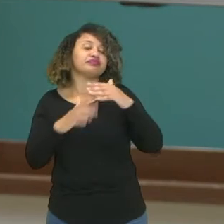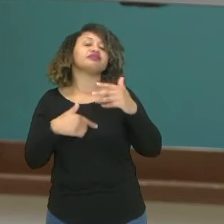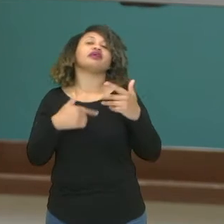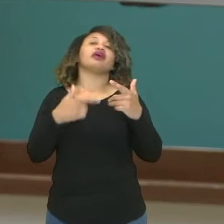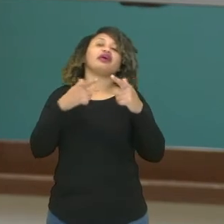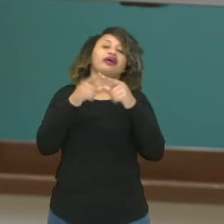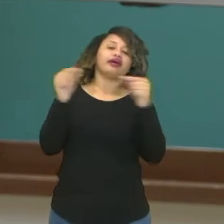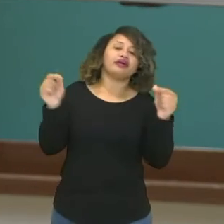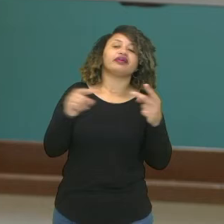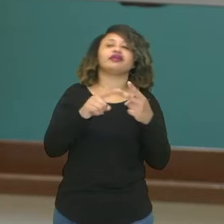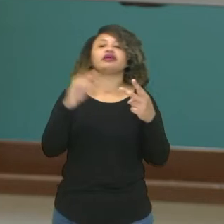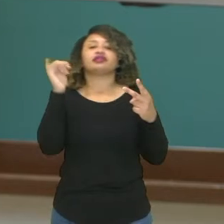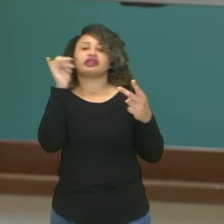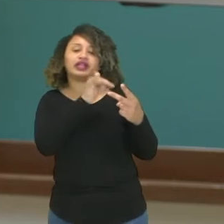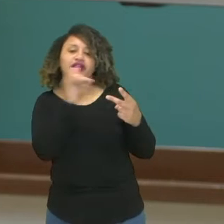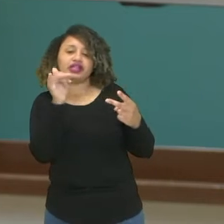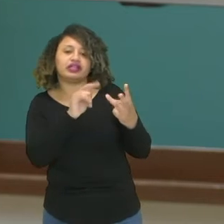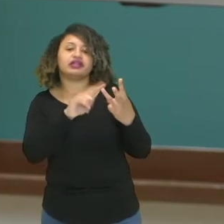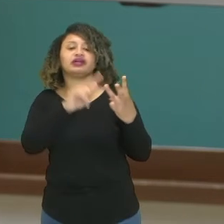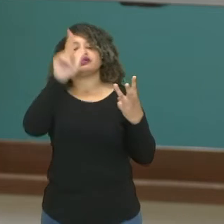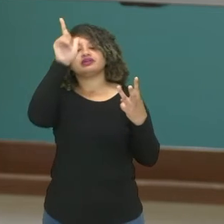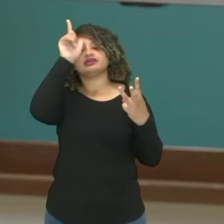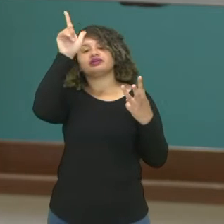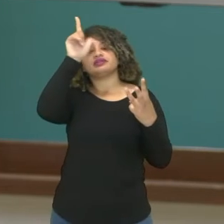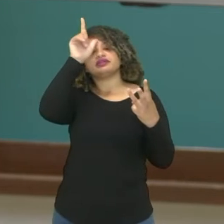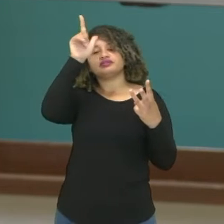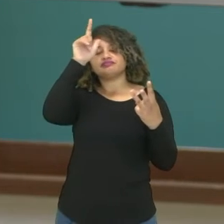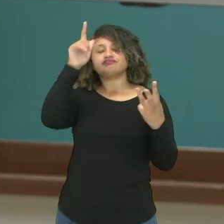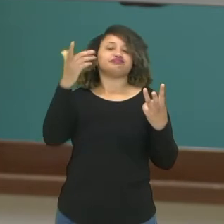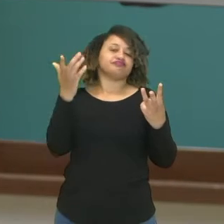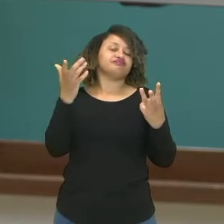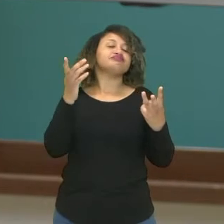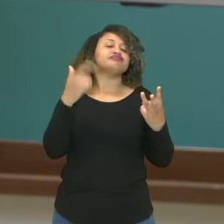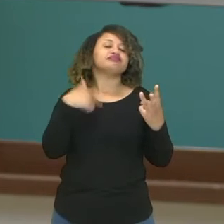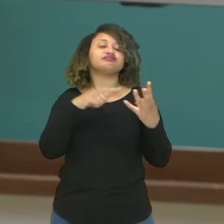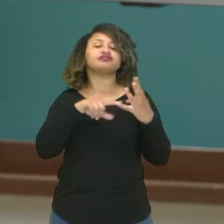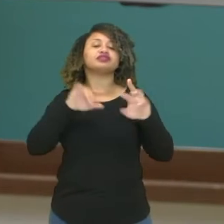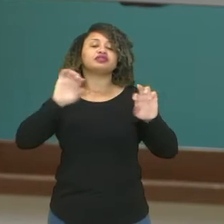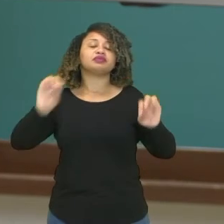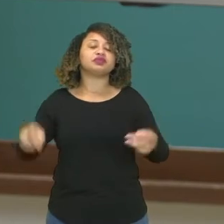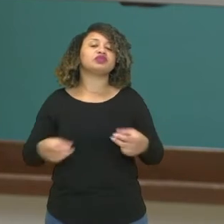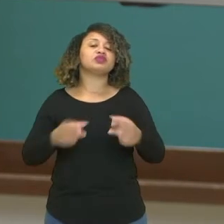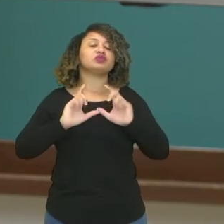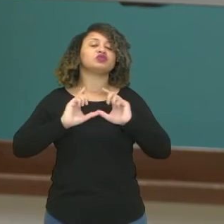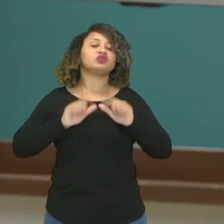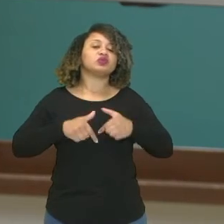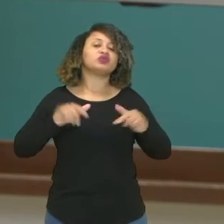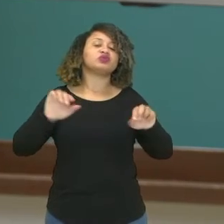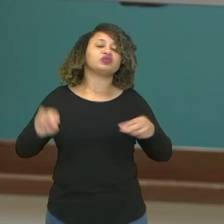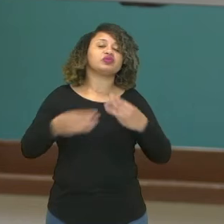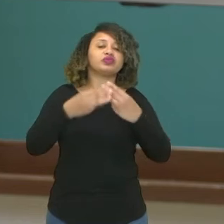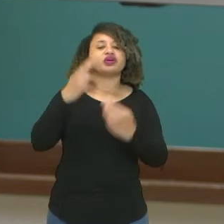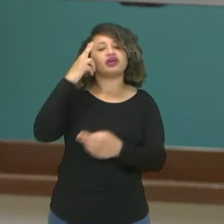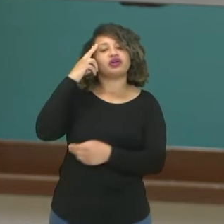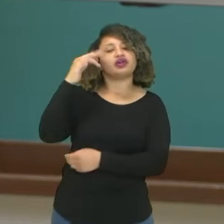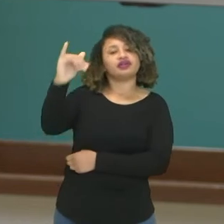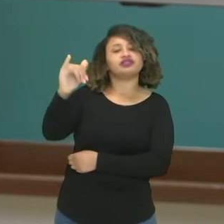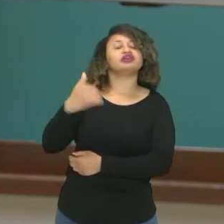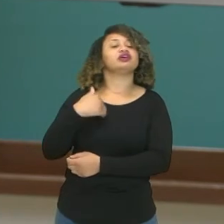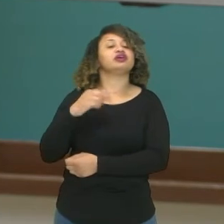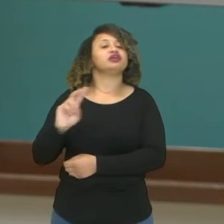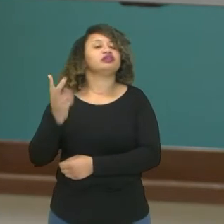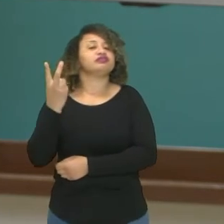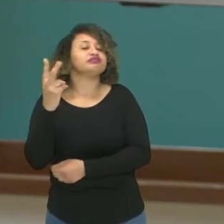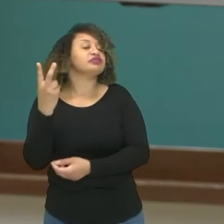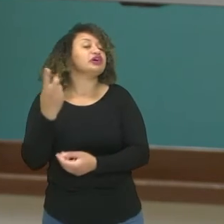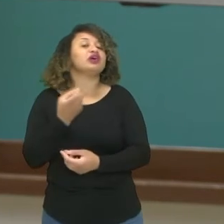japoneses, italianos, alemães, né? Judeus, haitianos, venezuelanos? Que